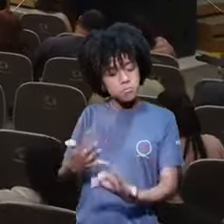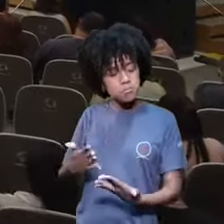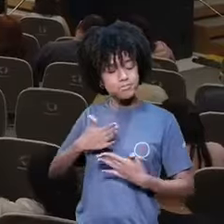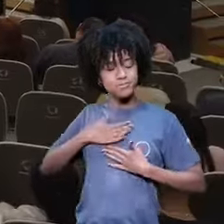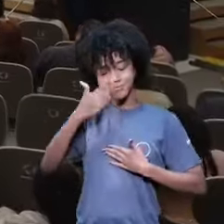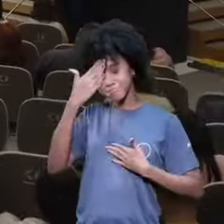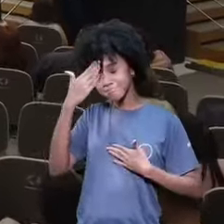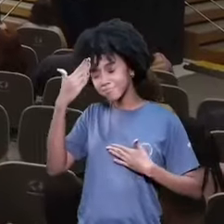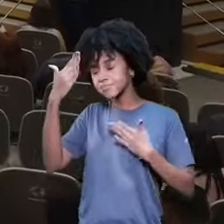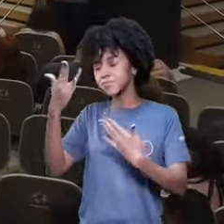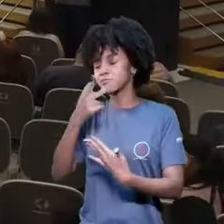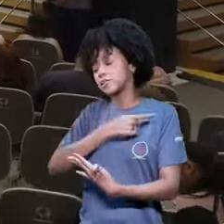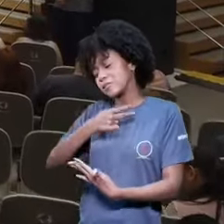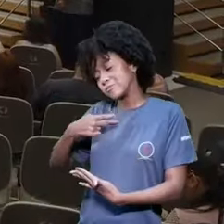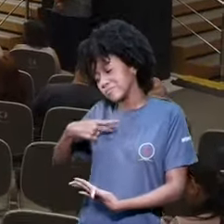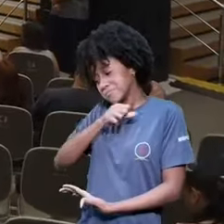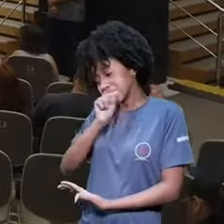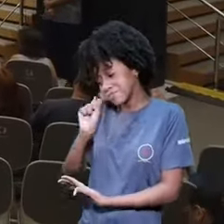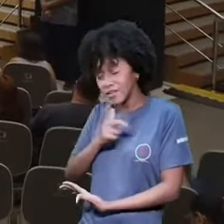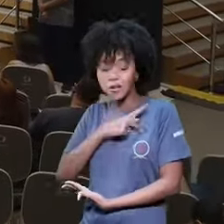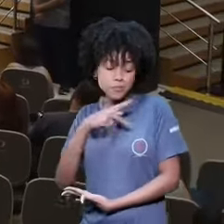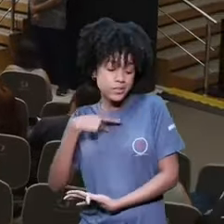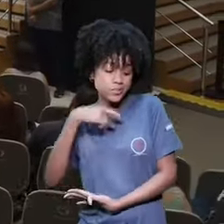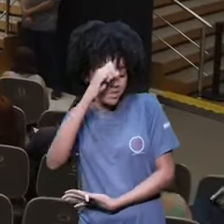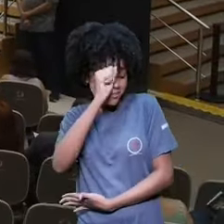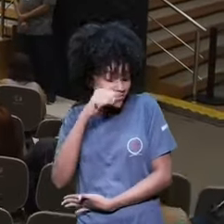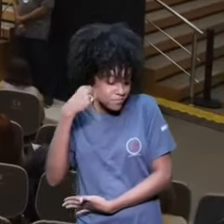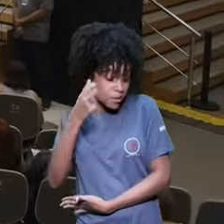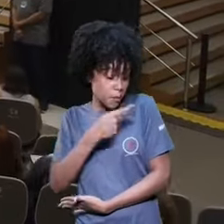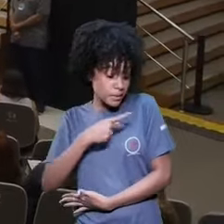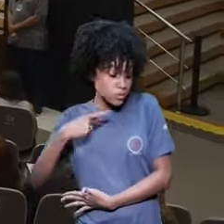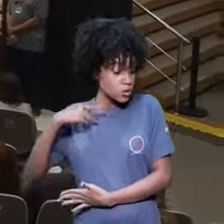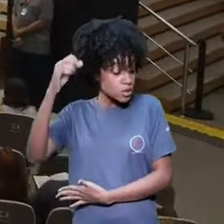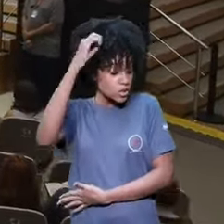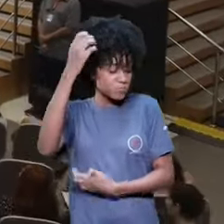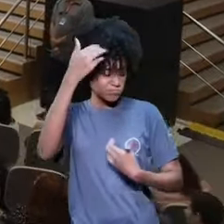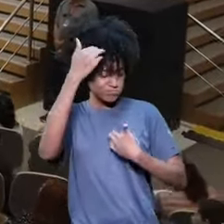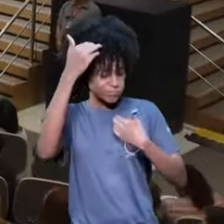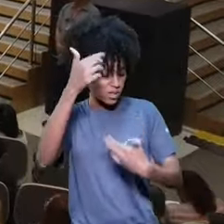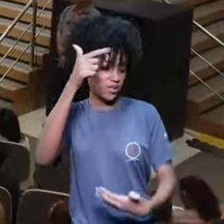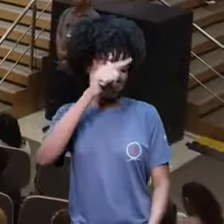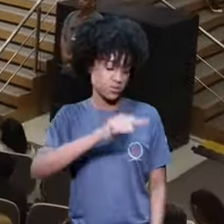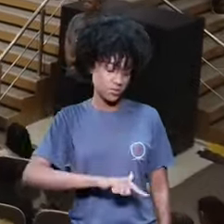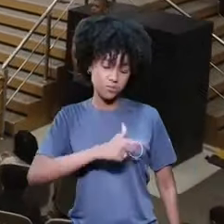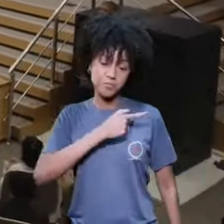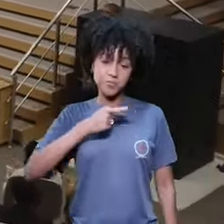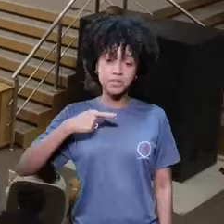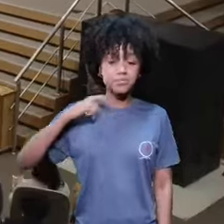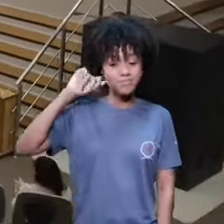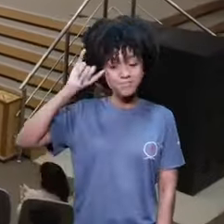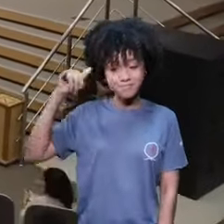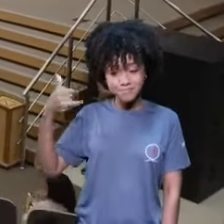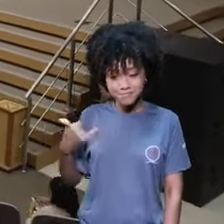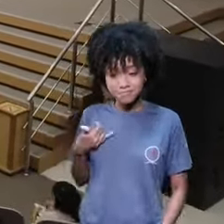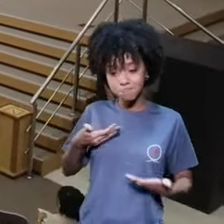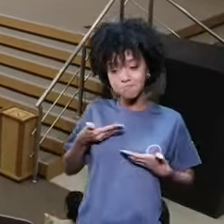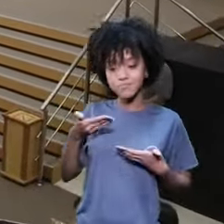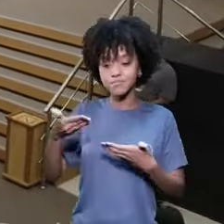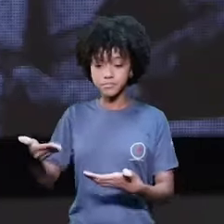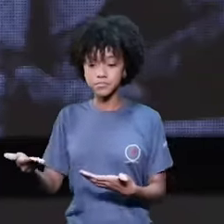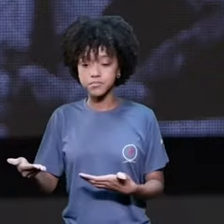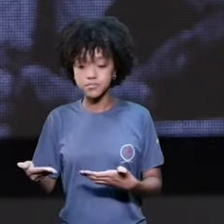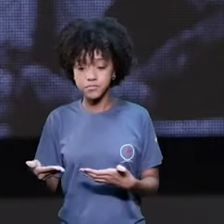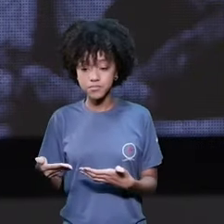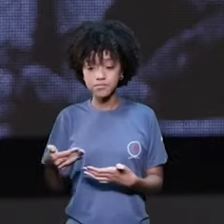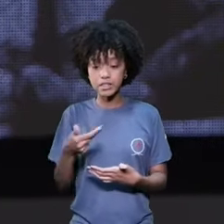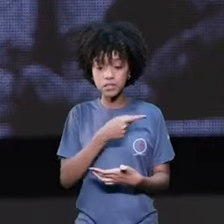Silas Malafaia, pastor Silas Filho, pastor Odilto, obrigado mais uma vez, pastor Josiane, por esse convite, ao meu amigo, pastor Lucas,